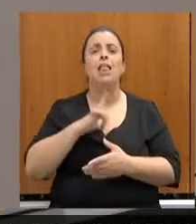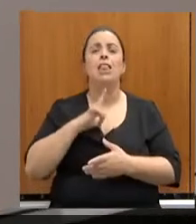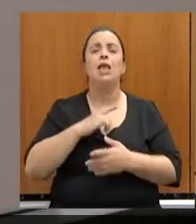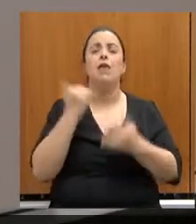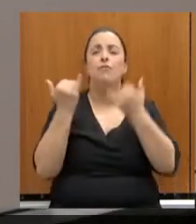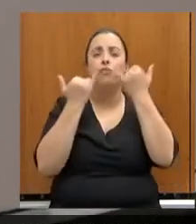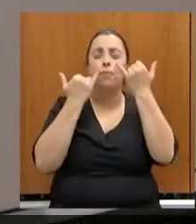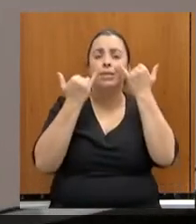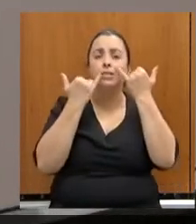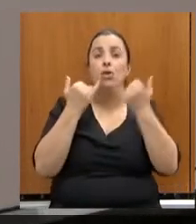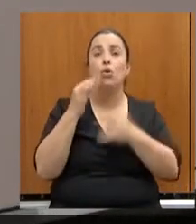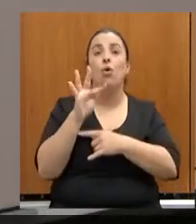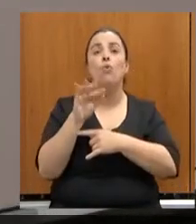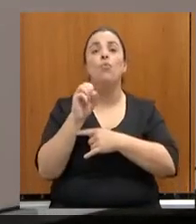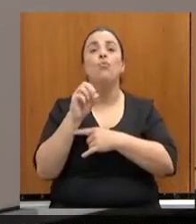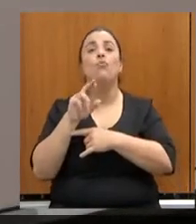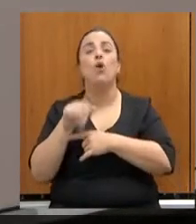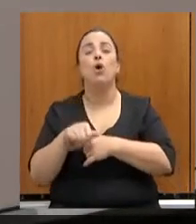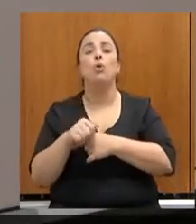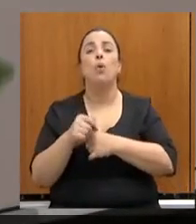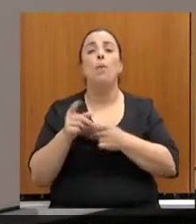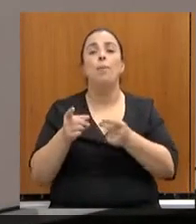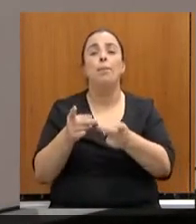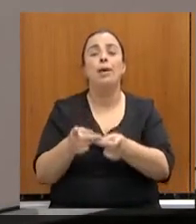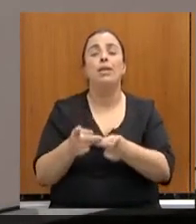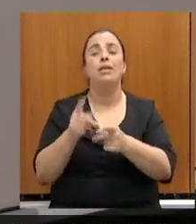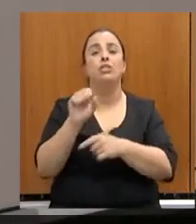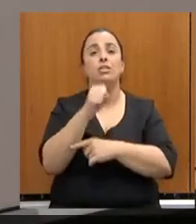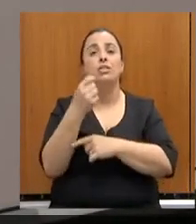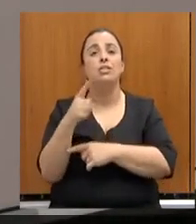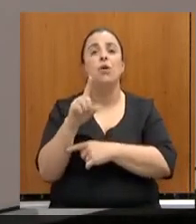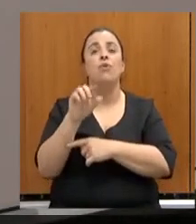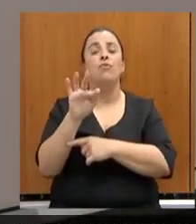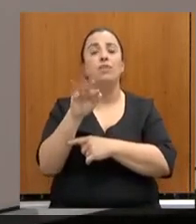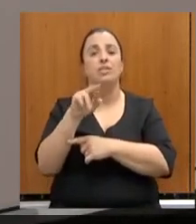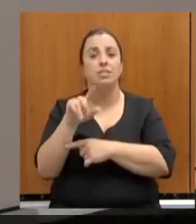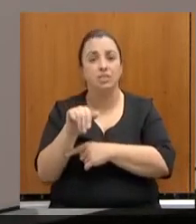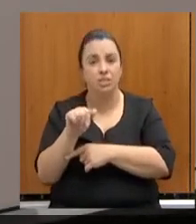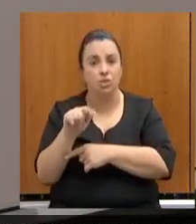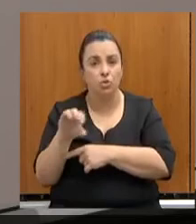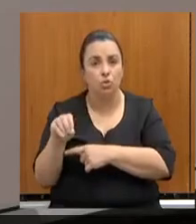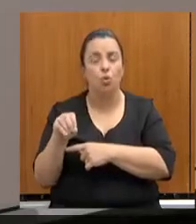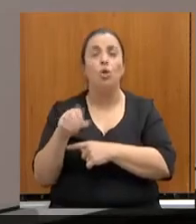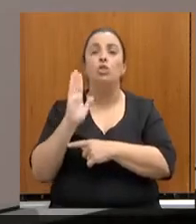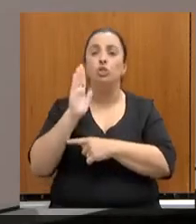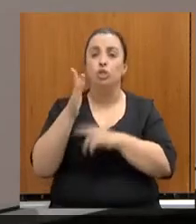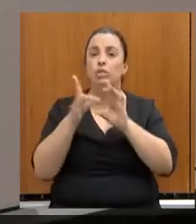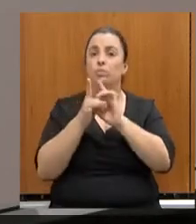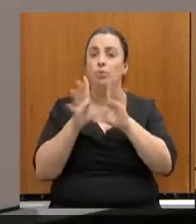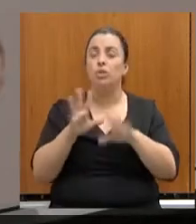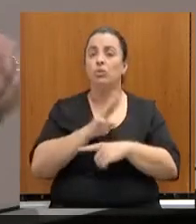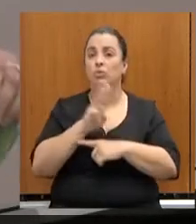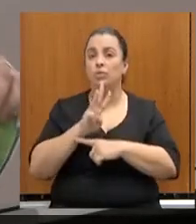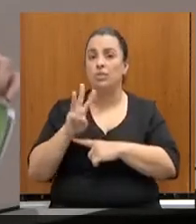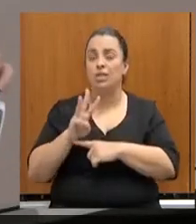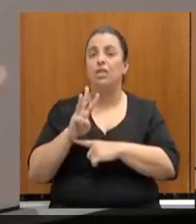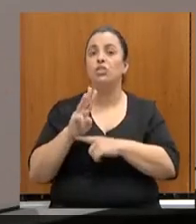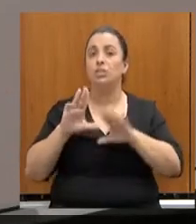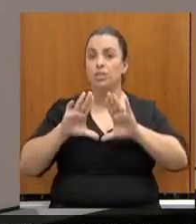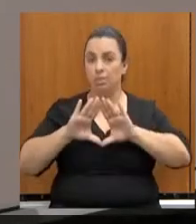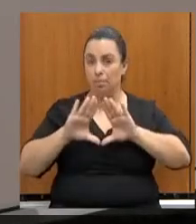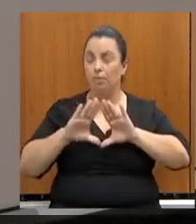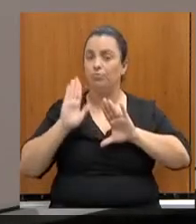permanente São Francisco pelas águas nas Gerais Esse estudo está lá disponível já na Assembleia no site da Assembleia Oi